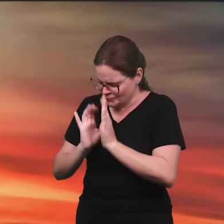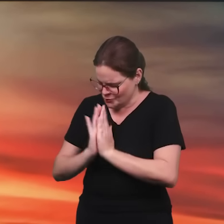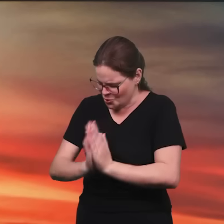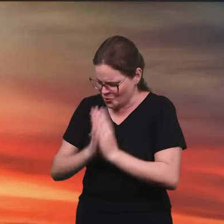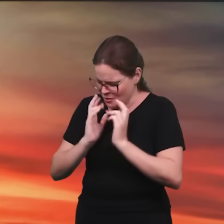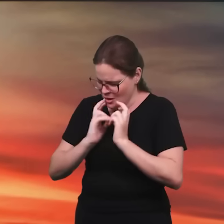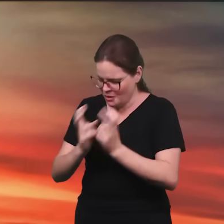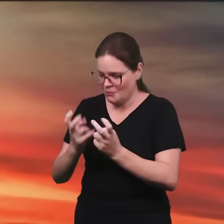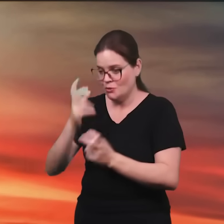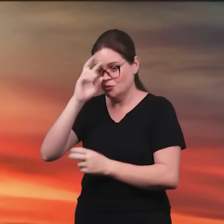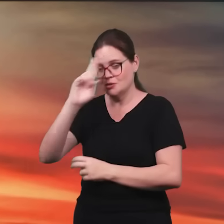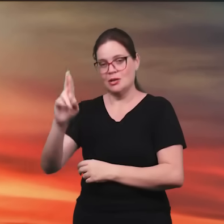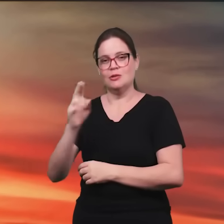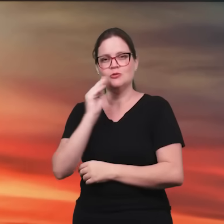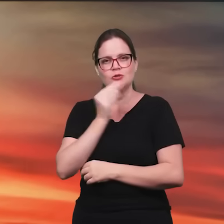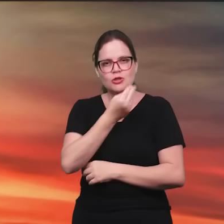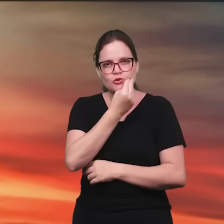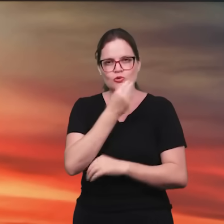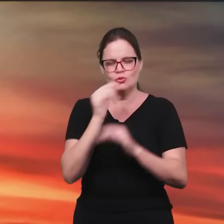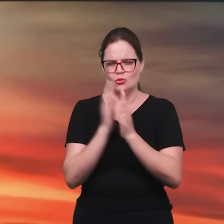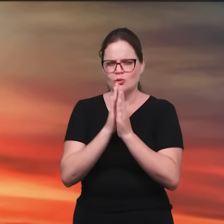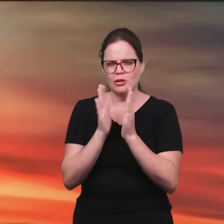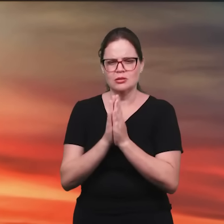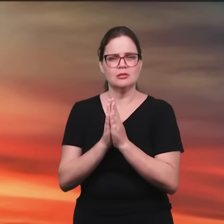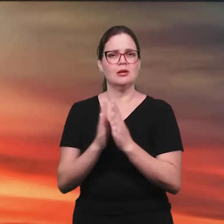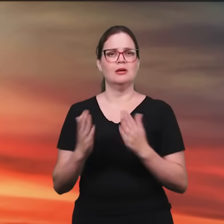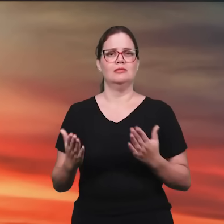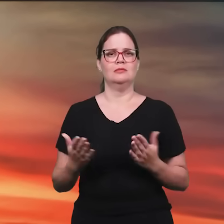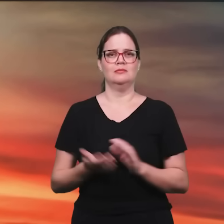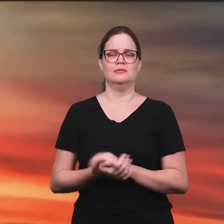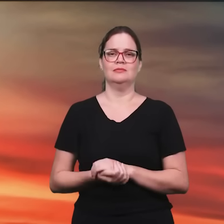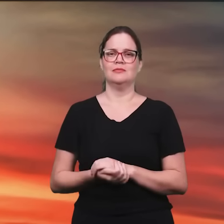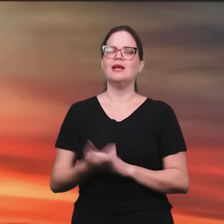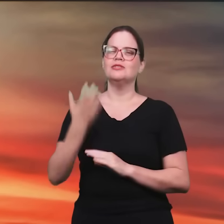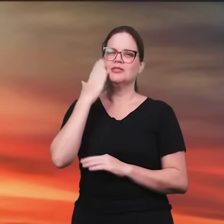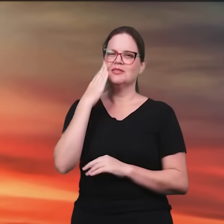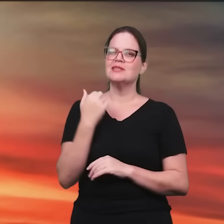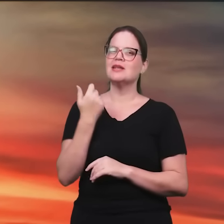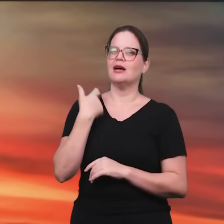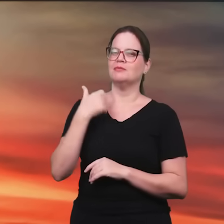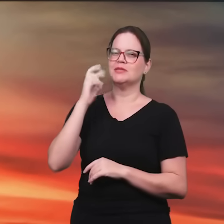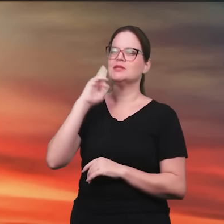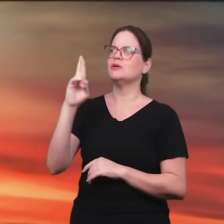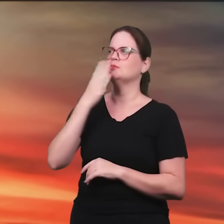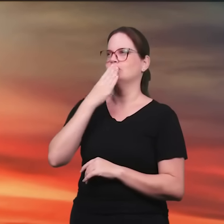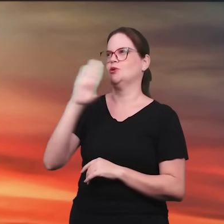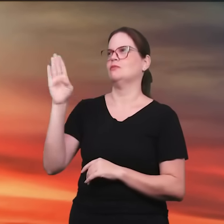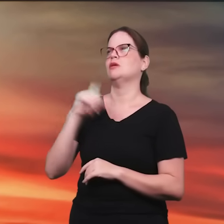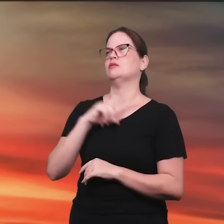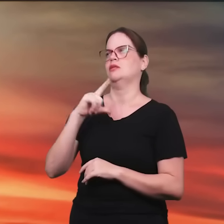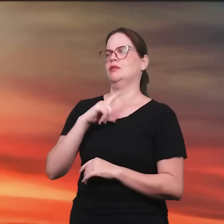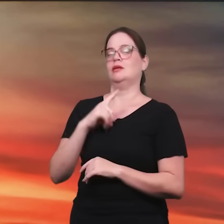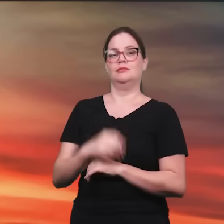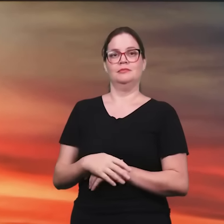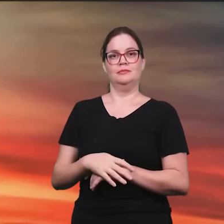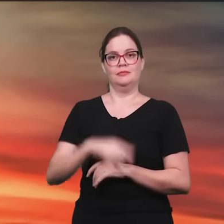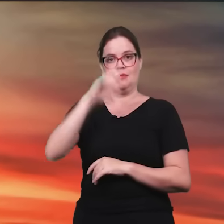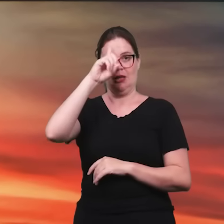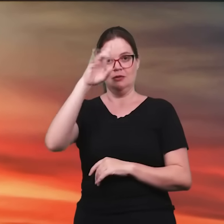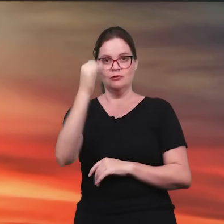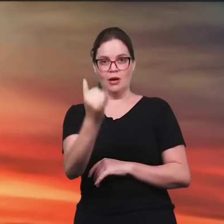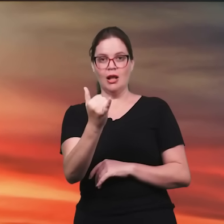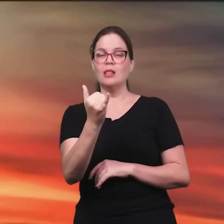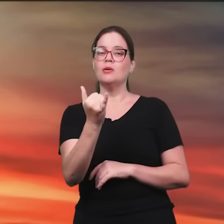na oração, no jejum, na súplica, sabendo, Senhor, há uma promessa. Deus disse que